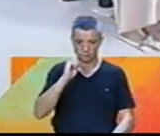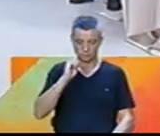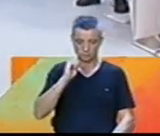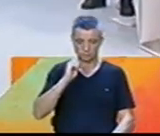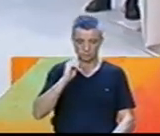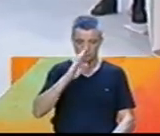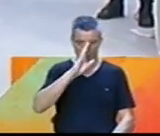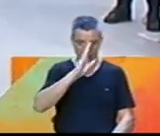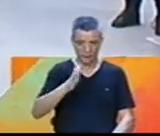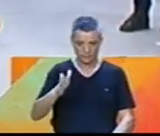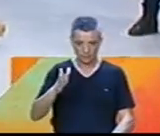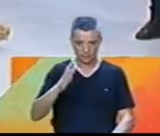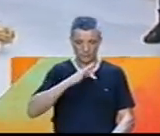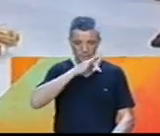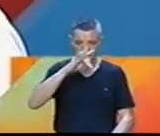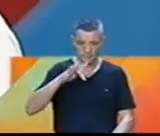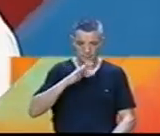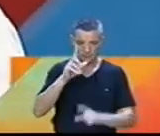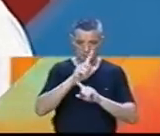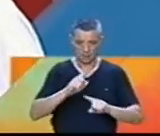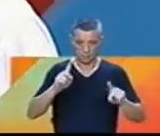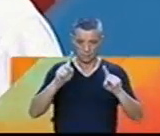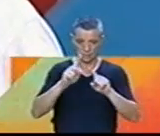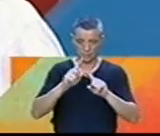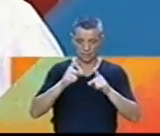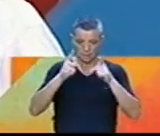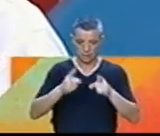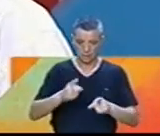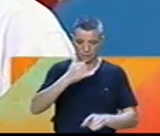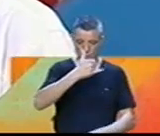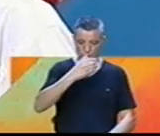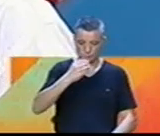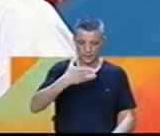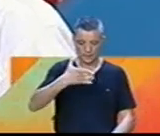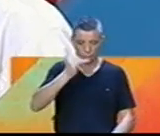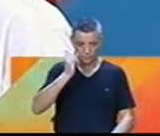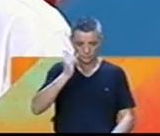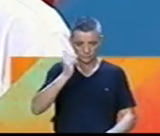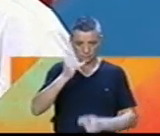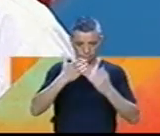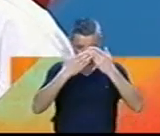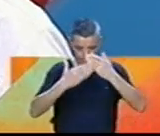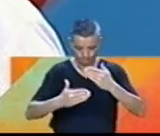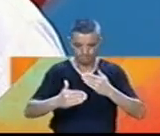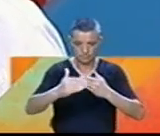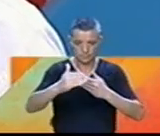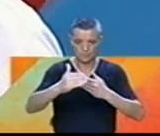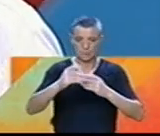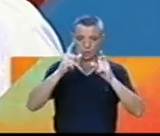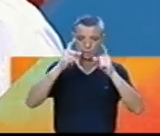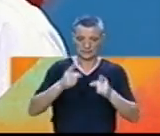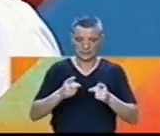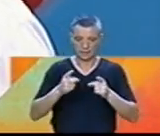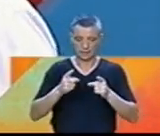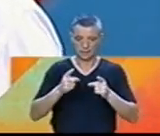da família? Por acaso, não. Eu comecei em 2012 com uns treinozinhos, mas...